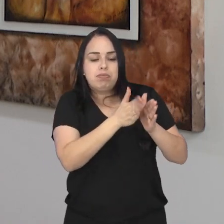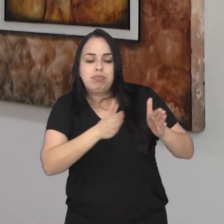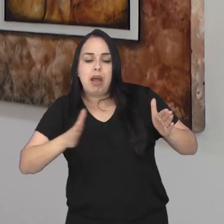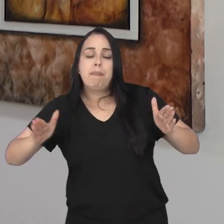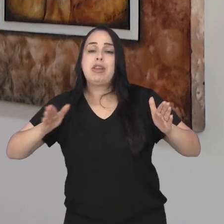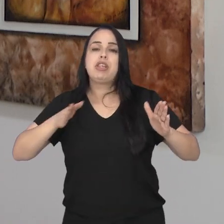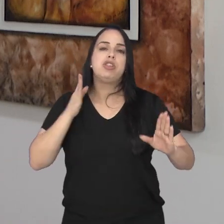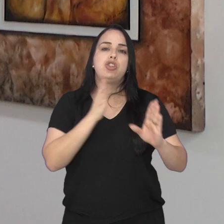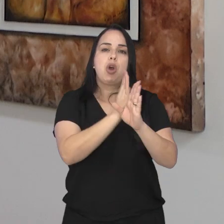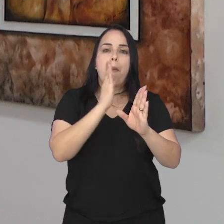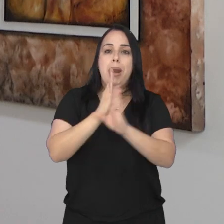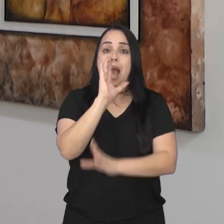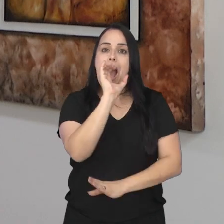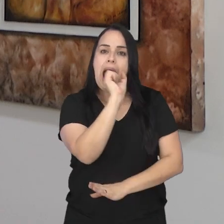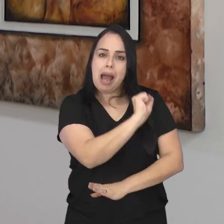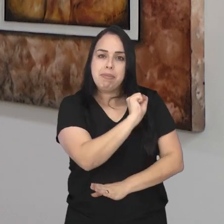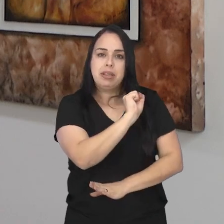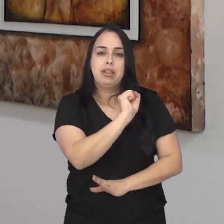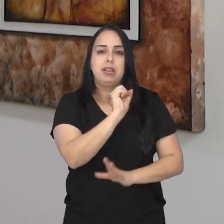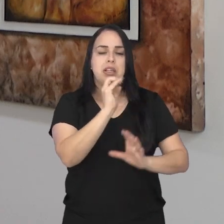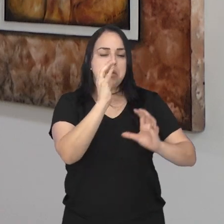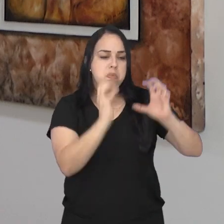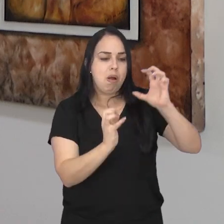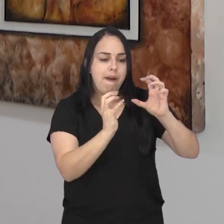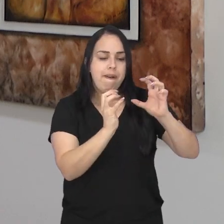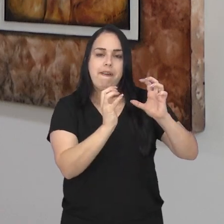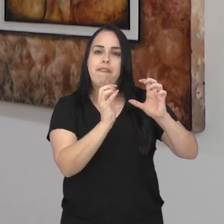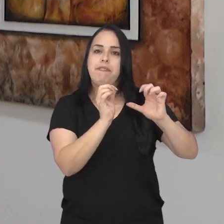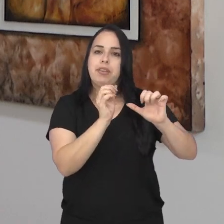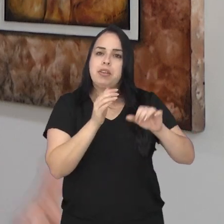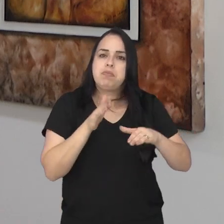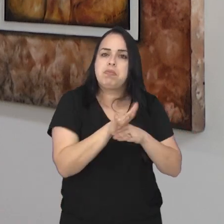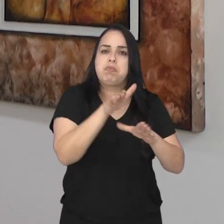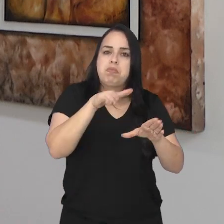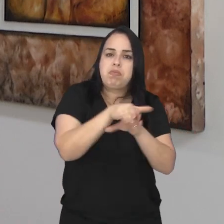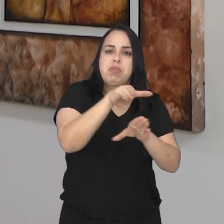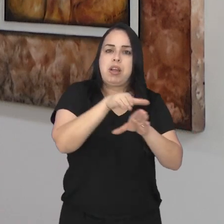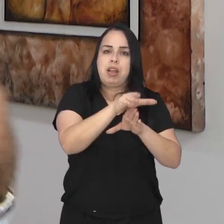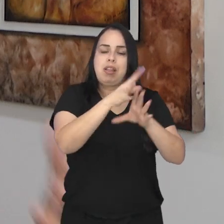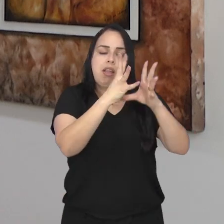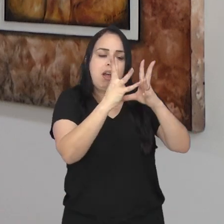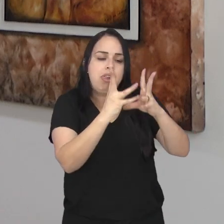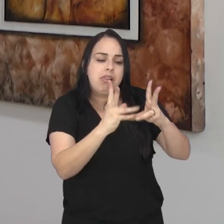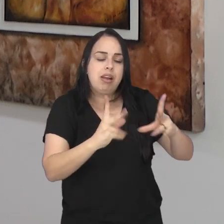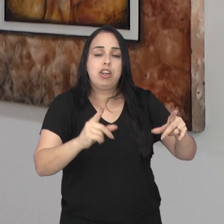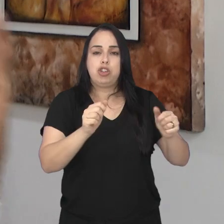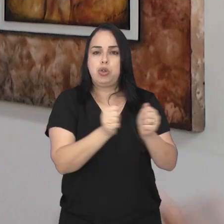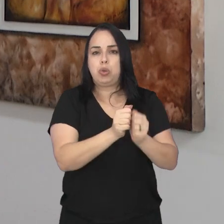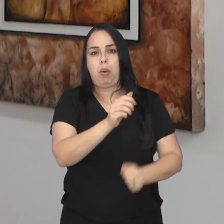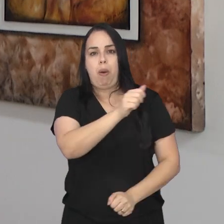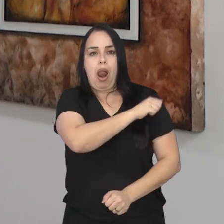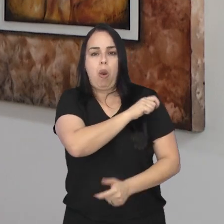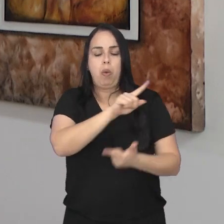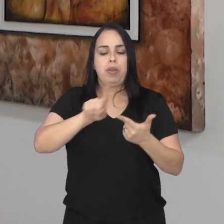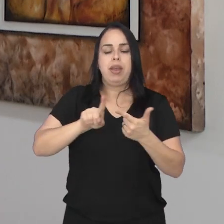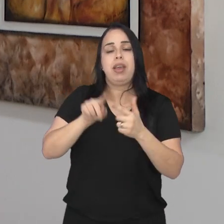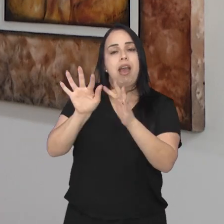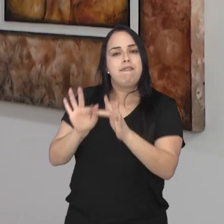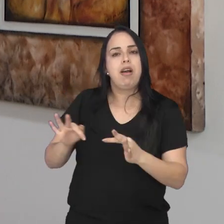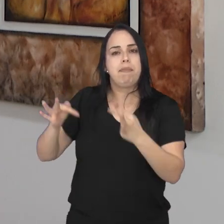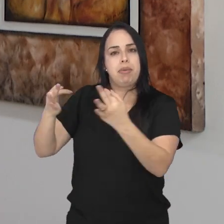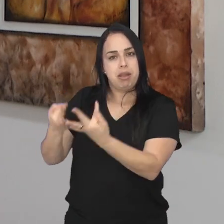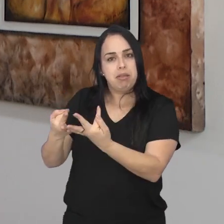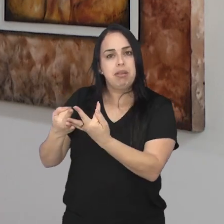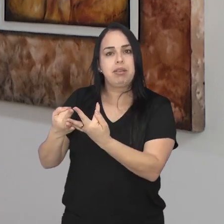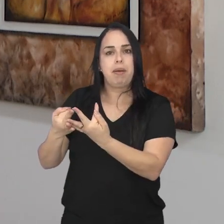se identifique esses casos logo para que eles sejam tratados dentro das escolas com alunos com os familiares